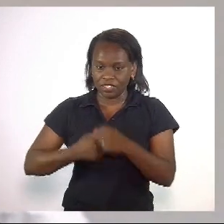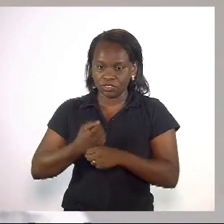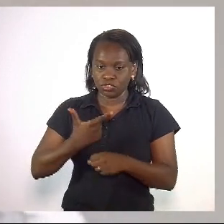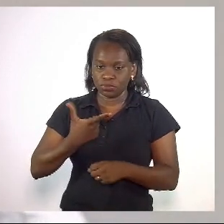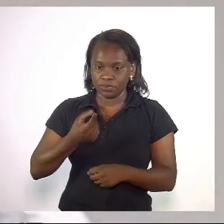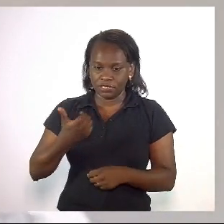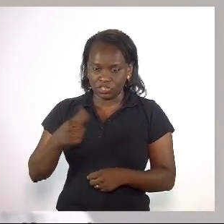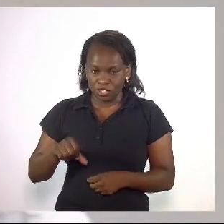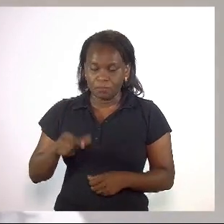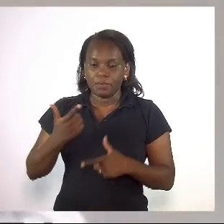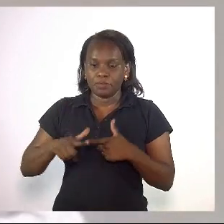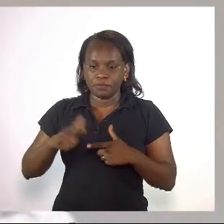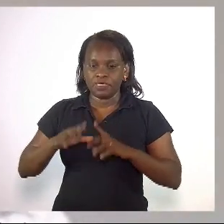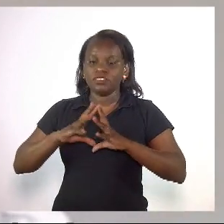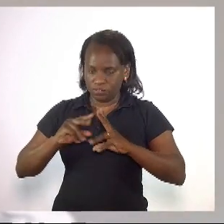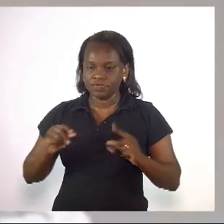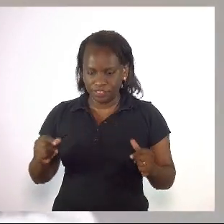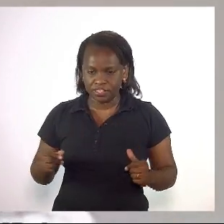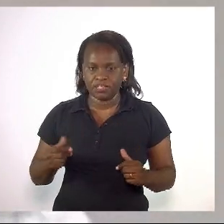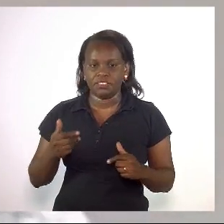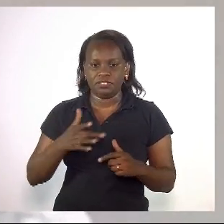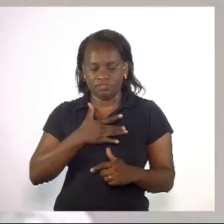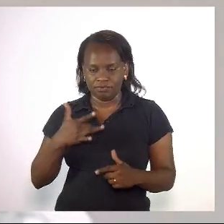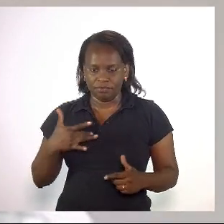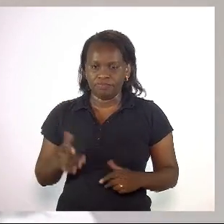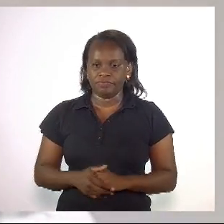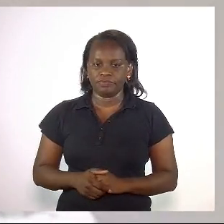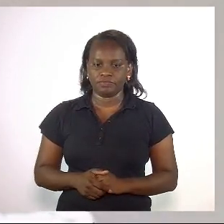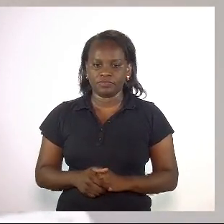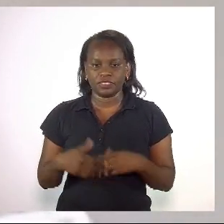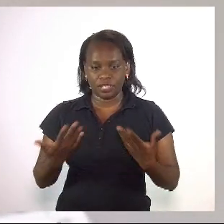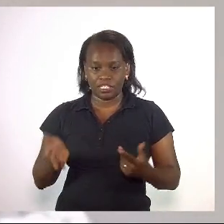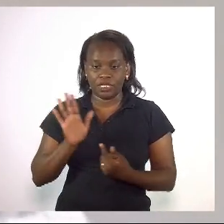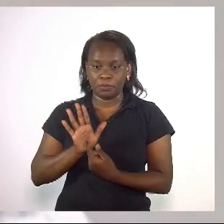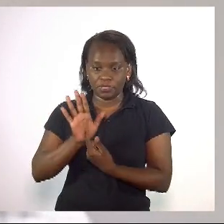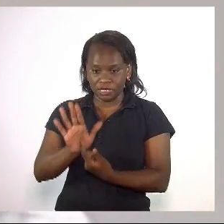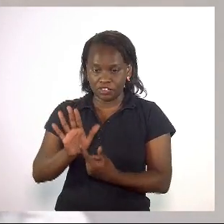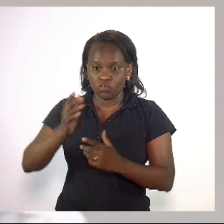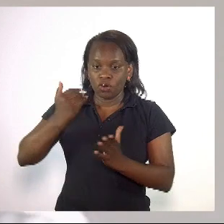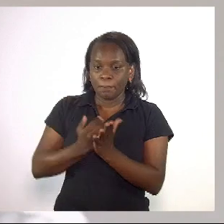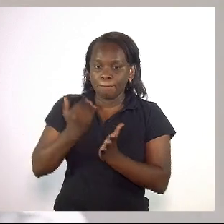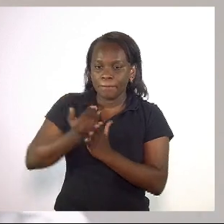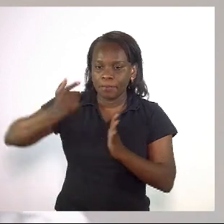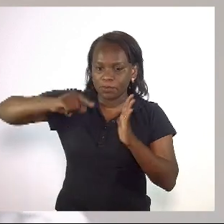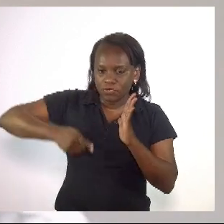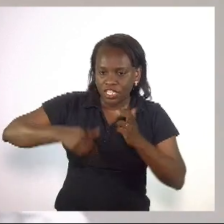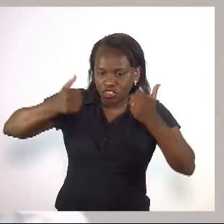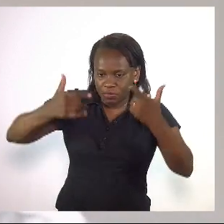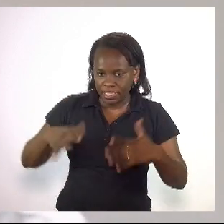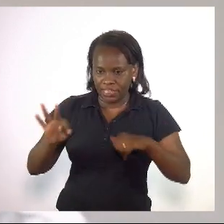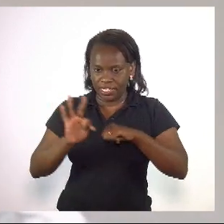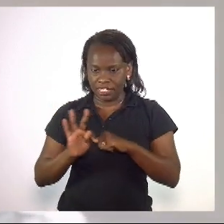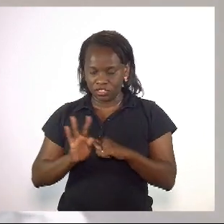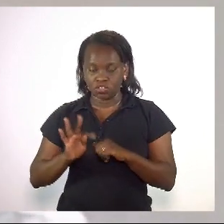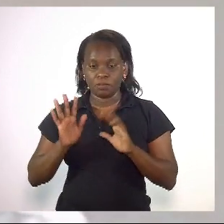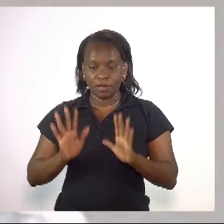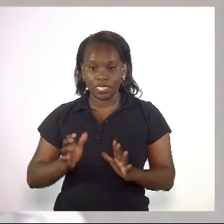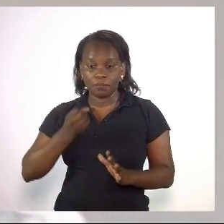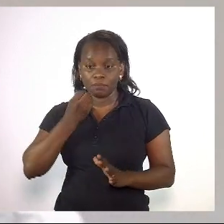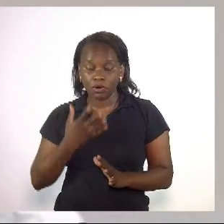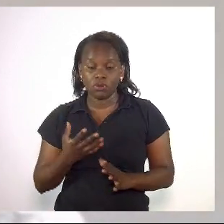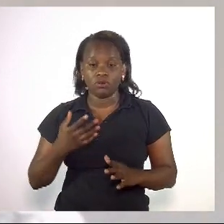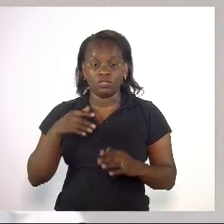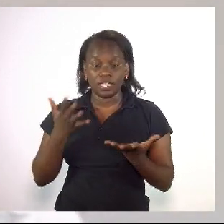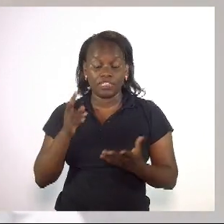do índice de saúde. Aqui a apresentação, eu vou aprofundar um pouco mais tecnicamente, mas é bem interessante. Eu queria que os